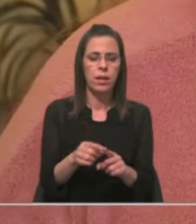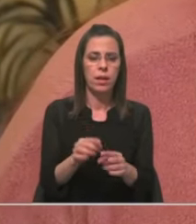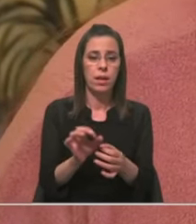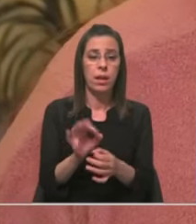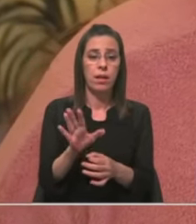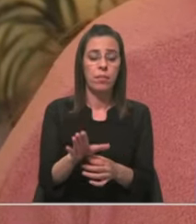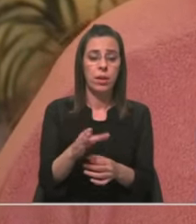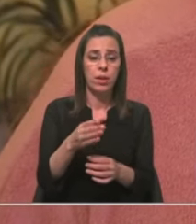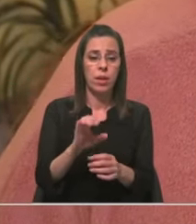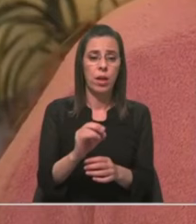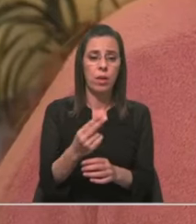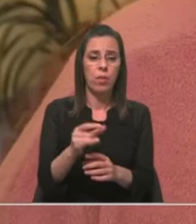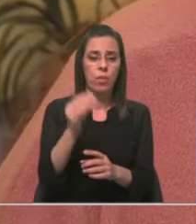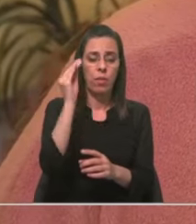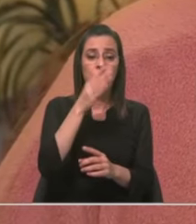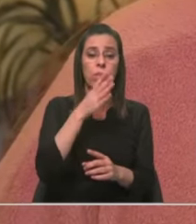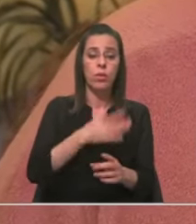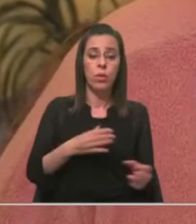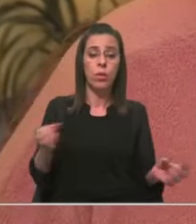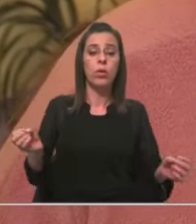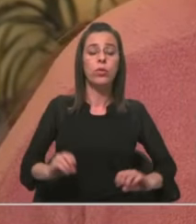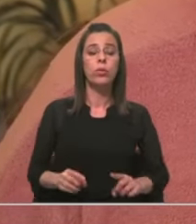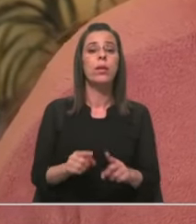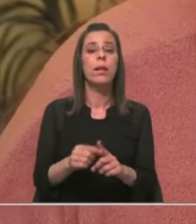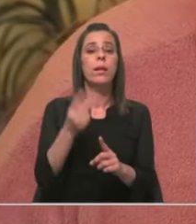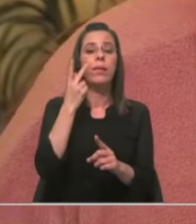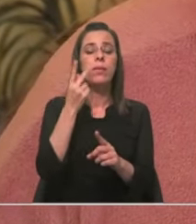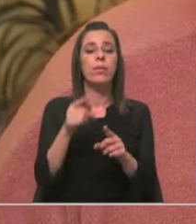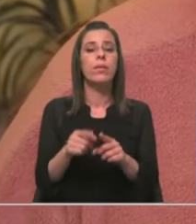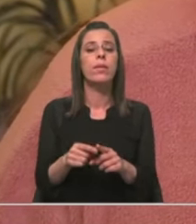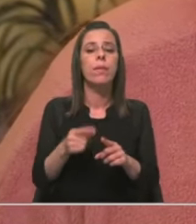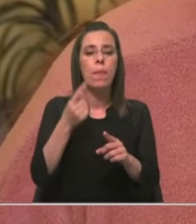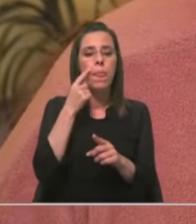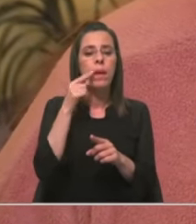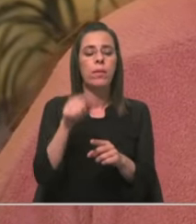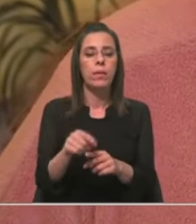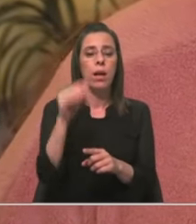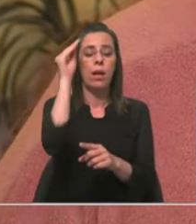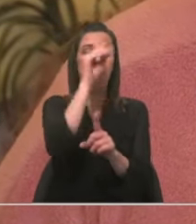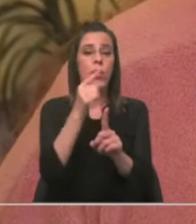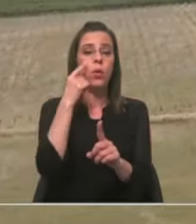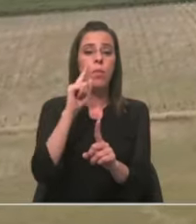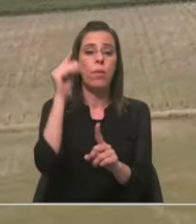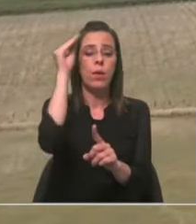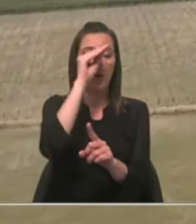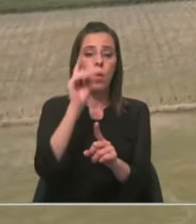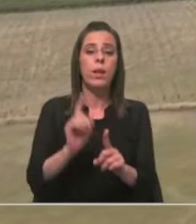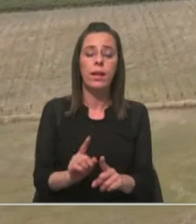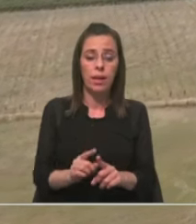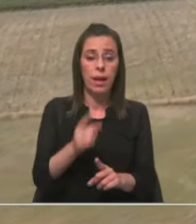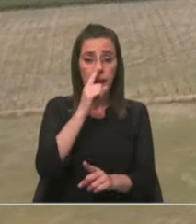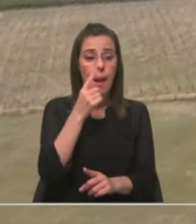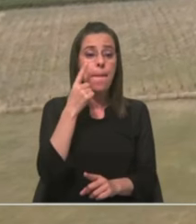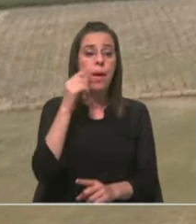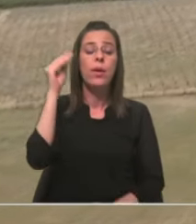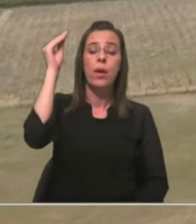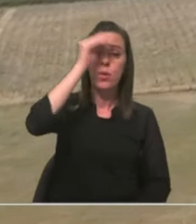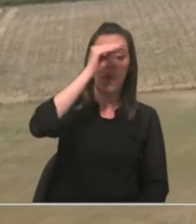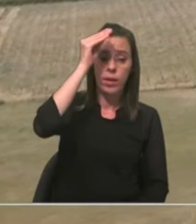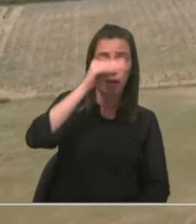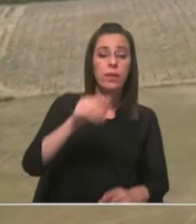pista em Cuba do alentejo não porque ela vive ela vive ela não vive no alentejo quem vive no